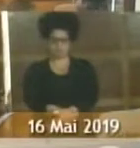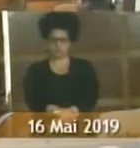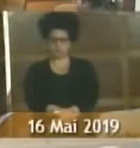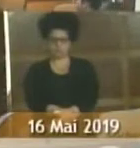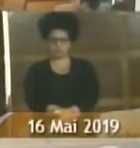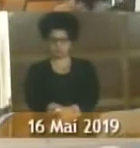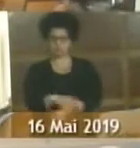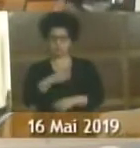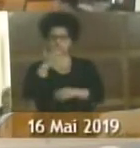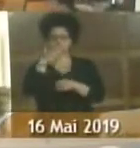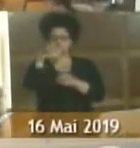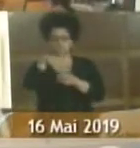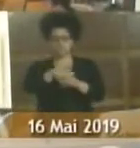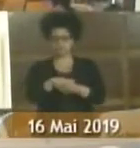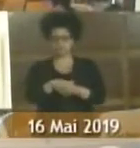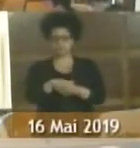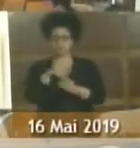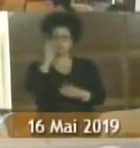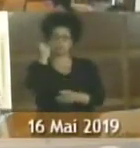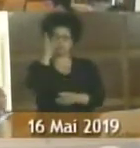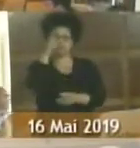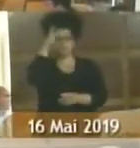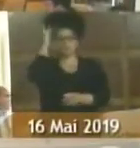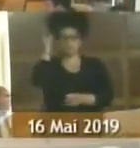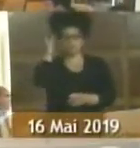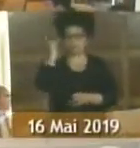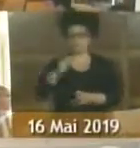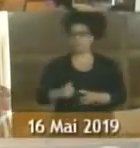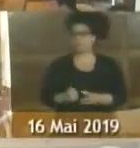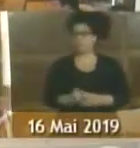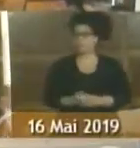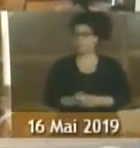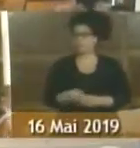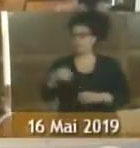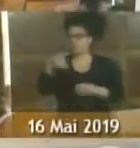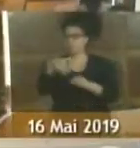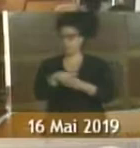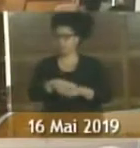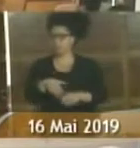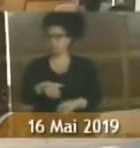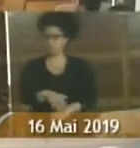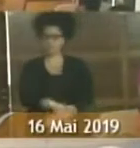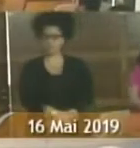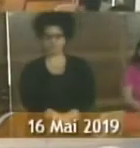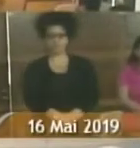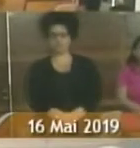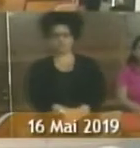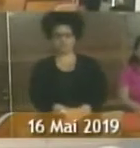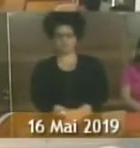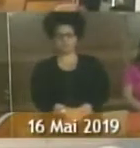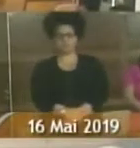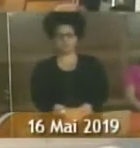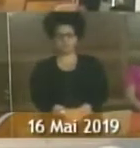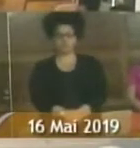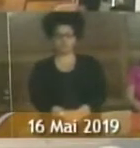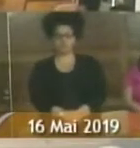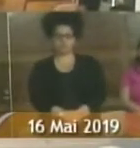Colocar em votação o requerimento verbal do vereador Camu. Em votação, em discussão, votação aberta.